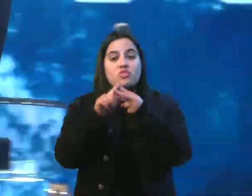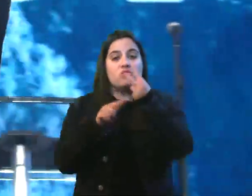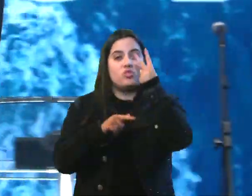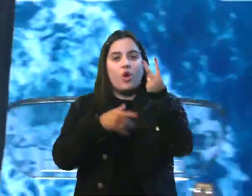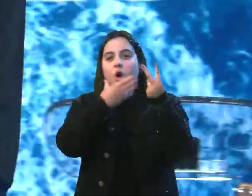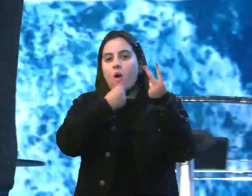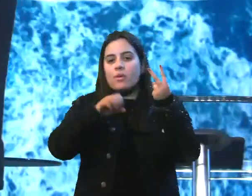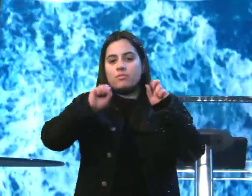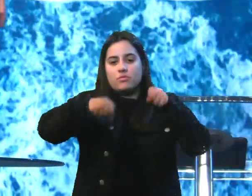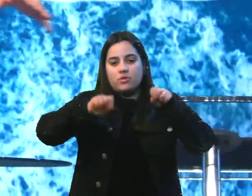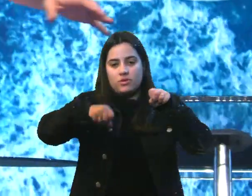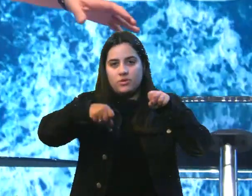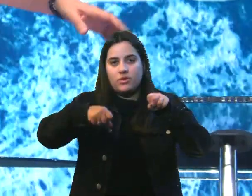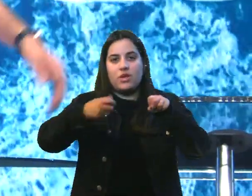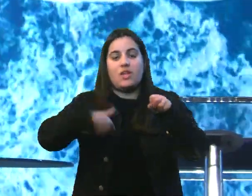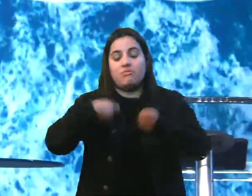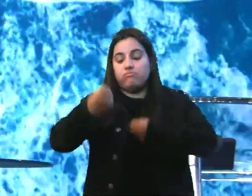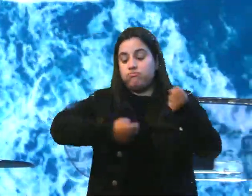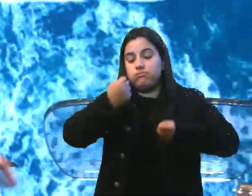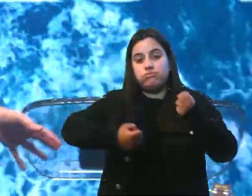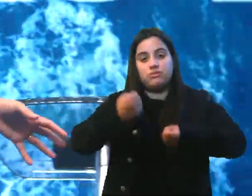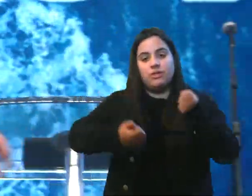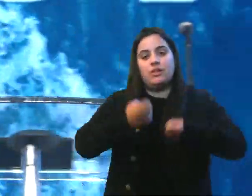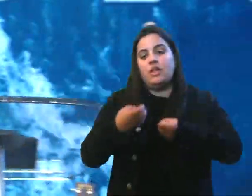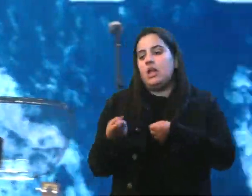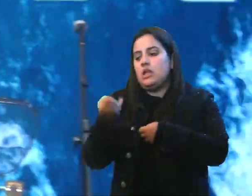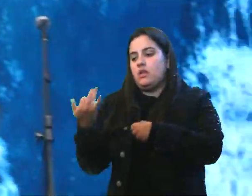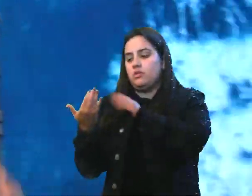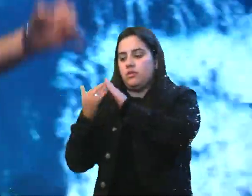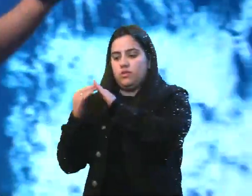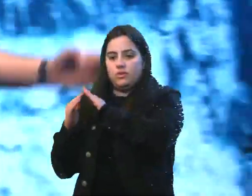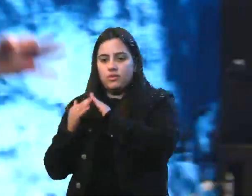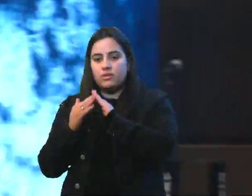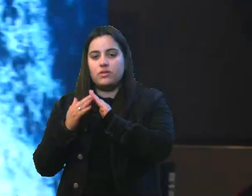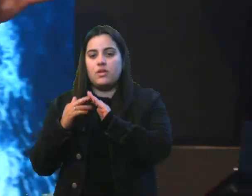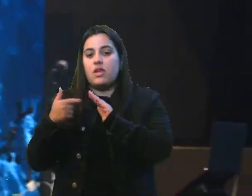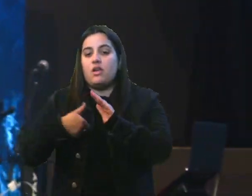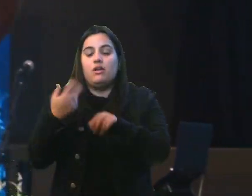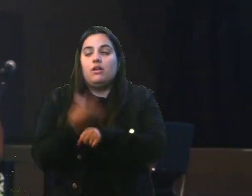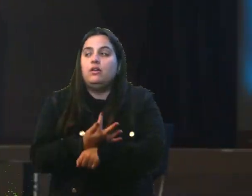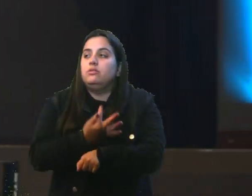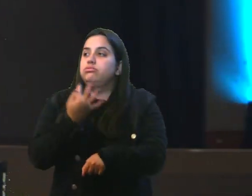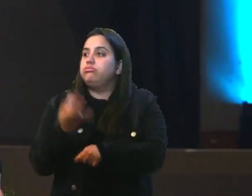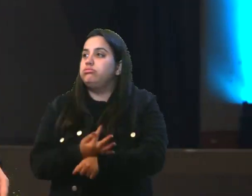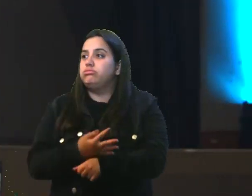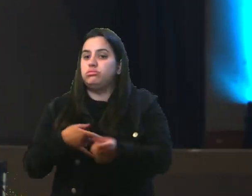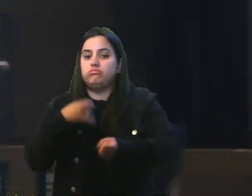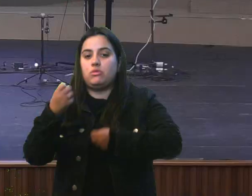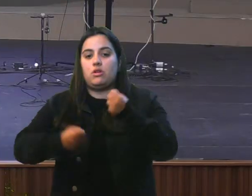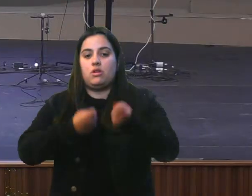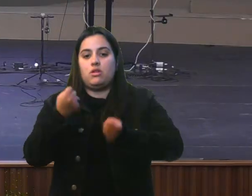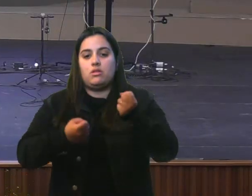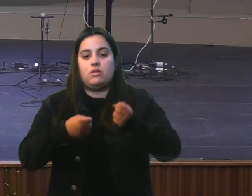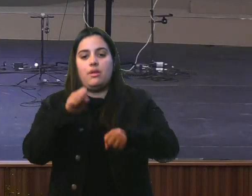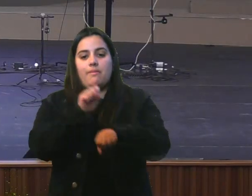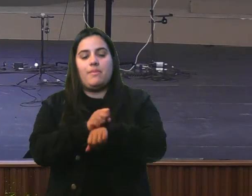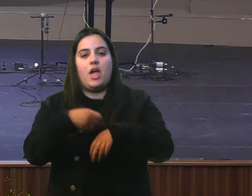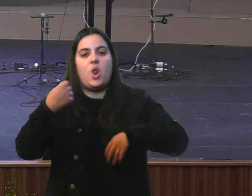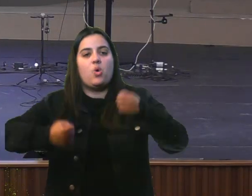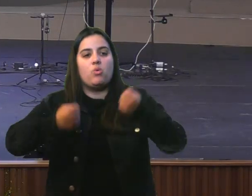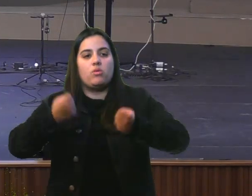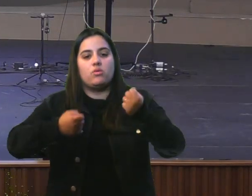dela. Eu correndo igual um louco. Alguns vizinhos para fora. Eu não aguentava mais correr. De repente para um carro preto